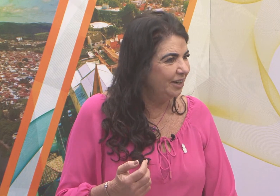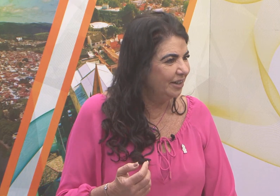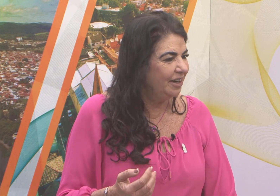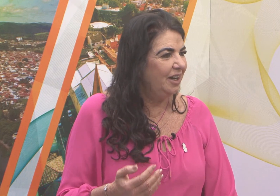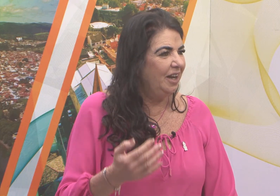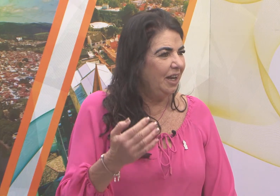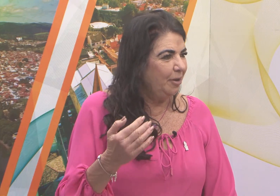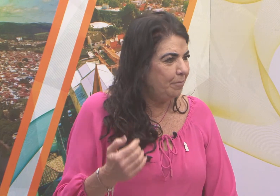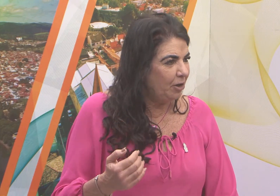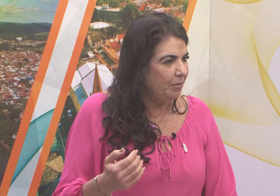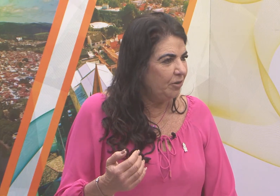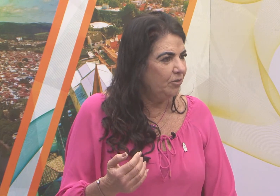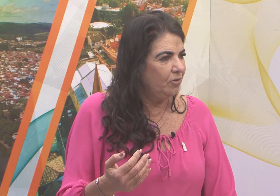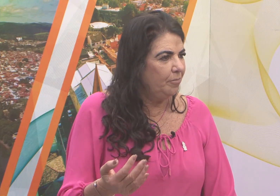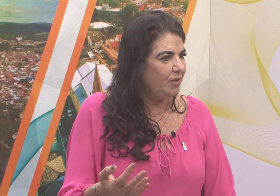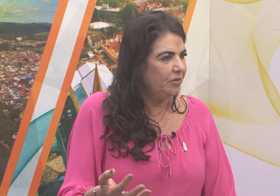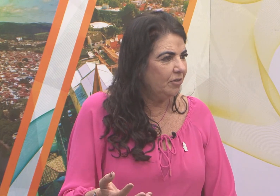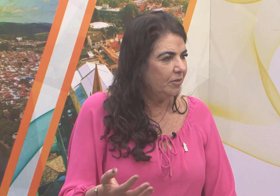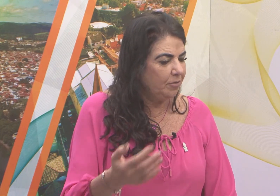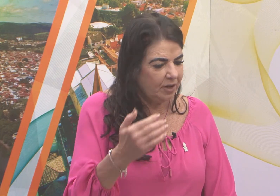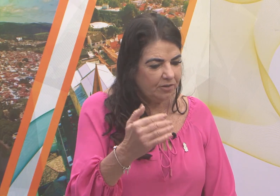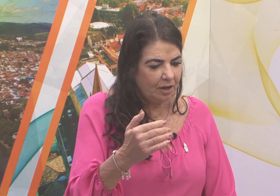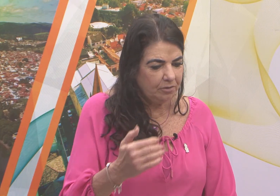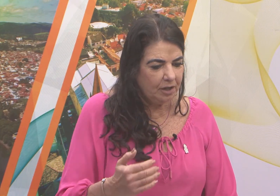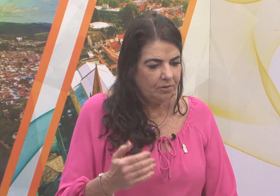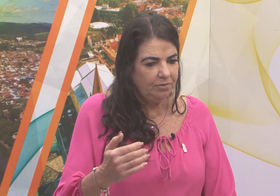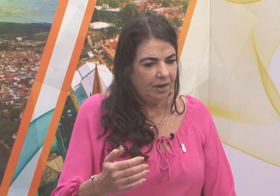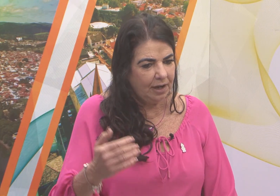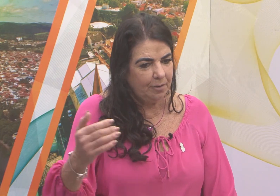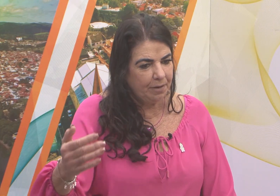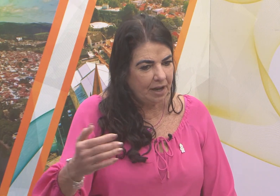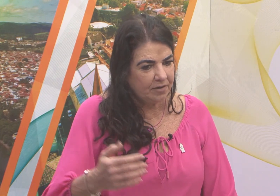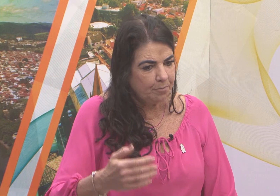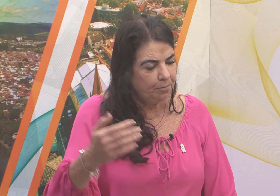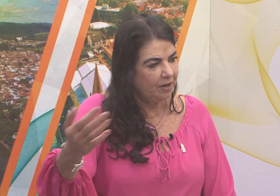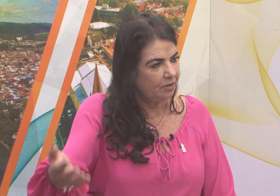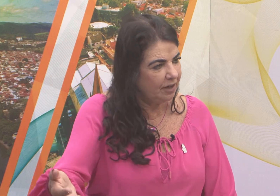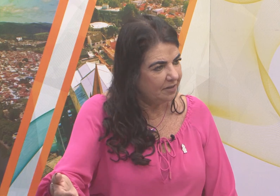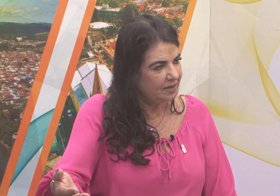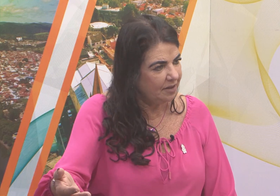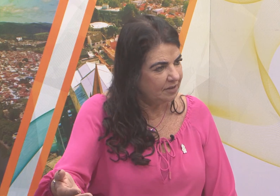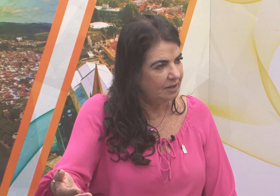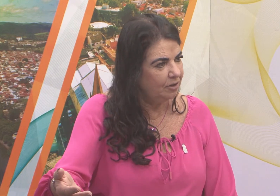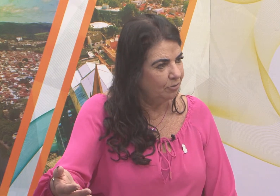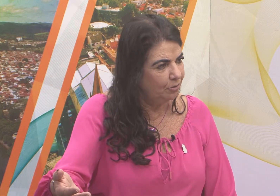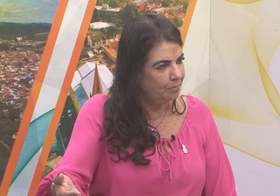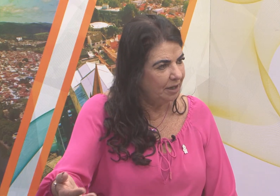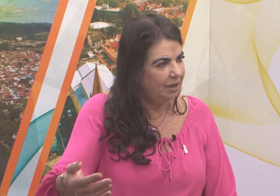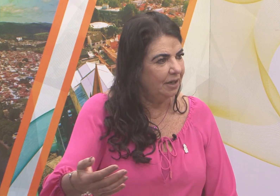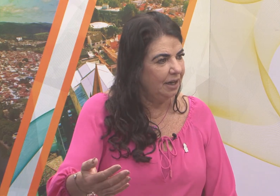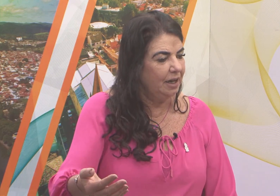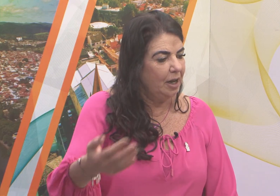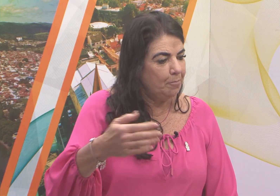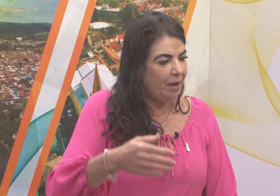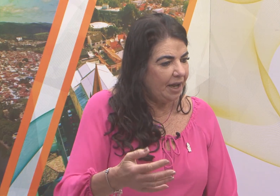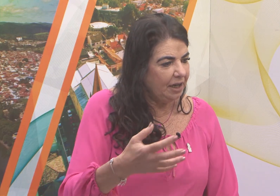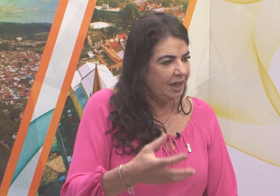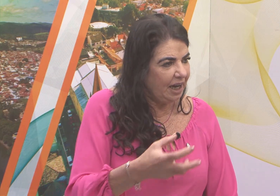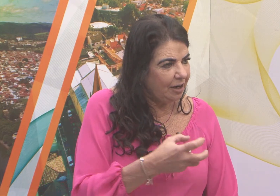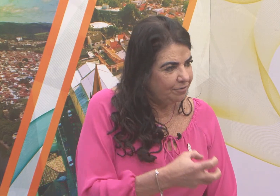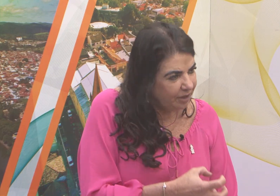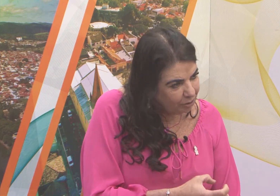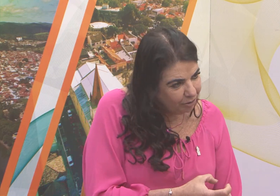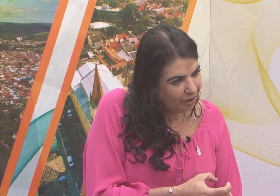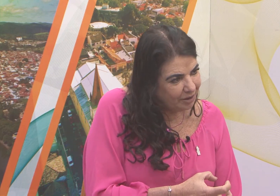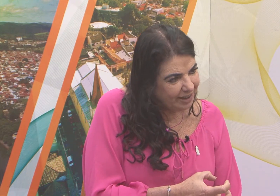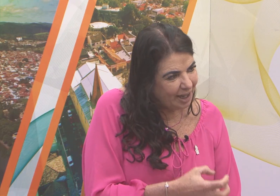onde ir. E pelo menos no começo nós vamos deixar um tanto de vaga para essa população que acessa o UPA, né, para